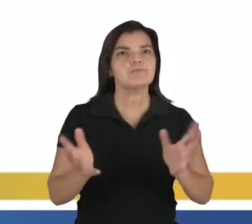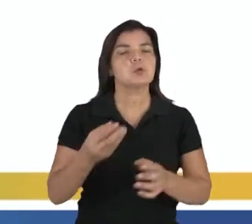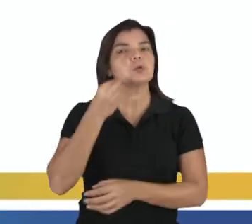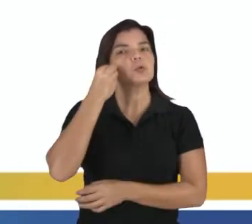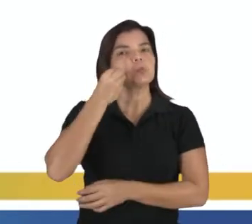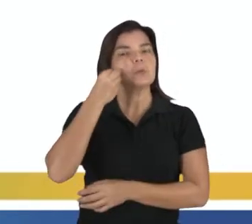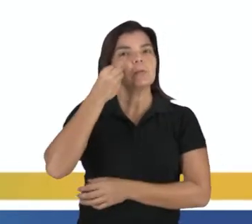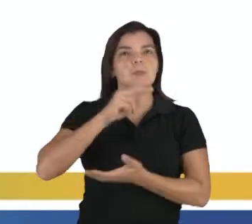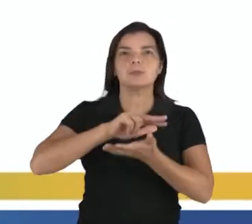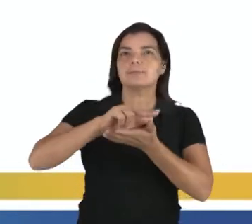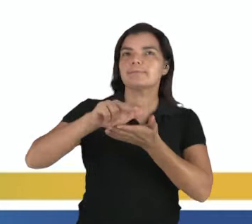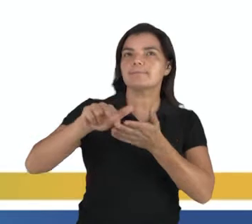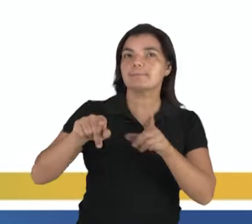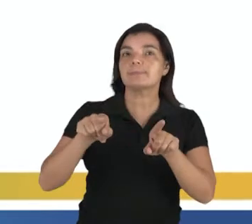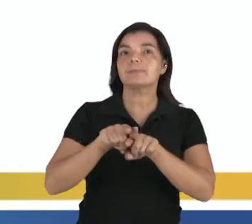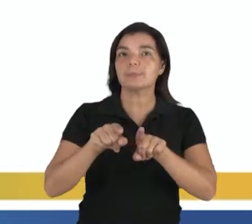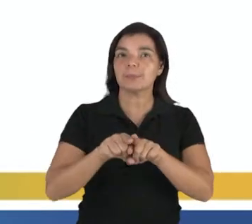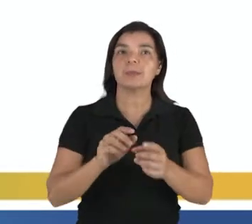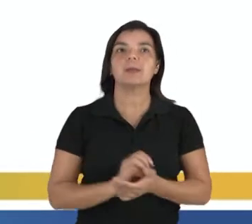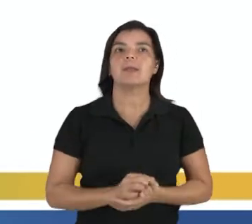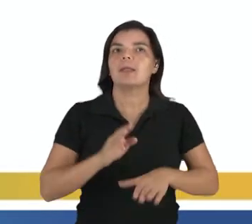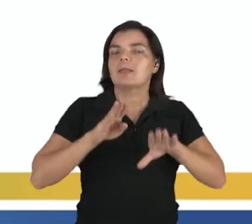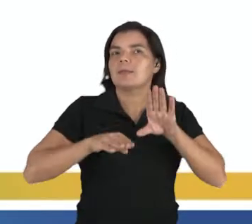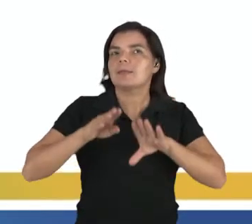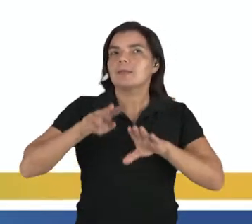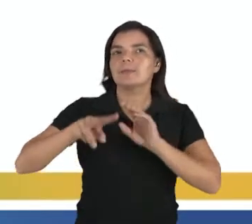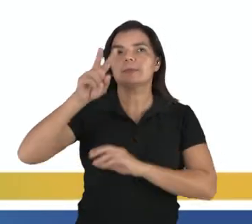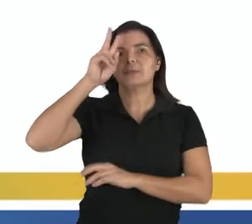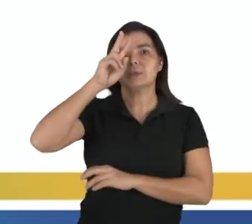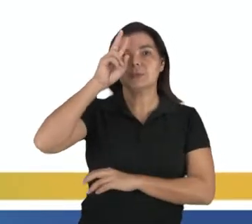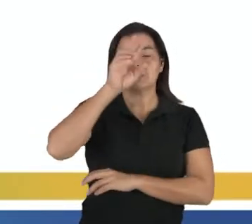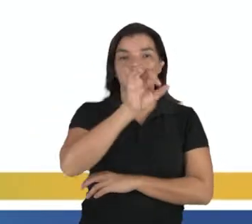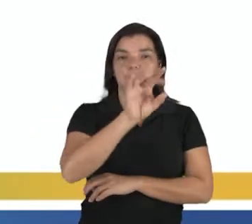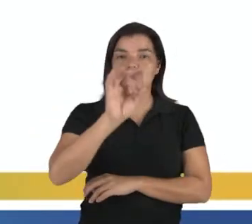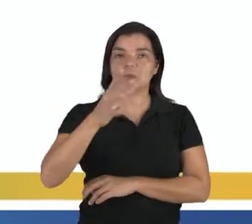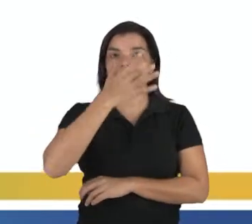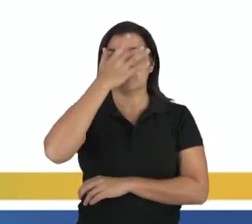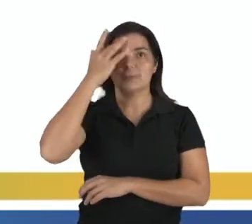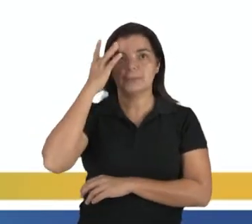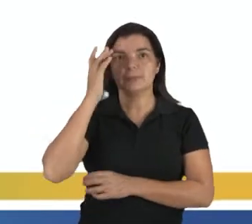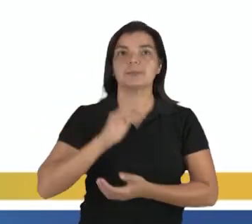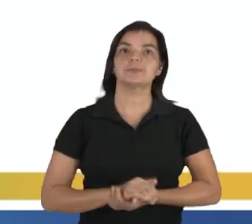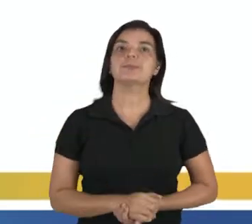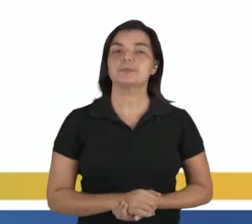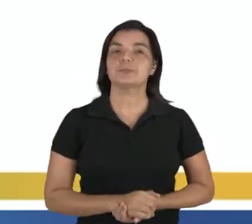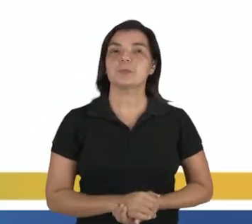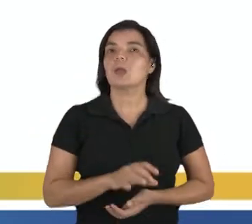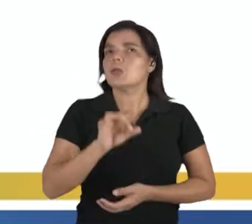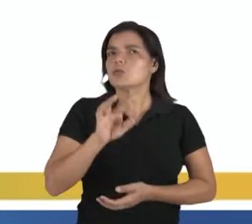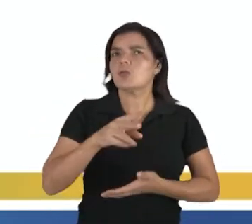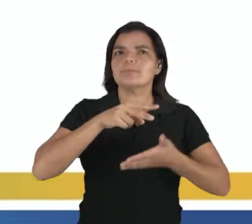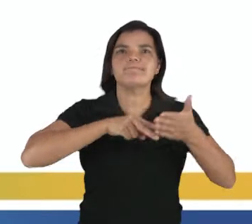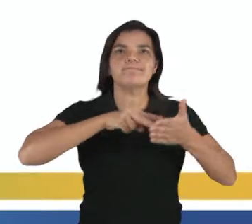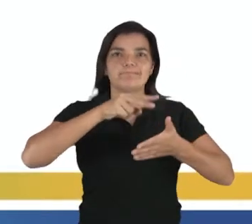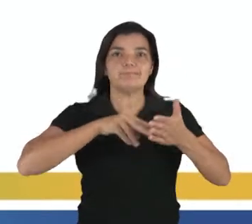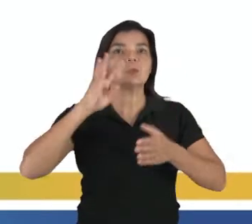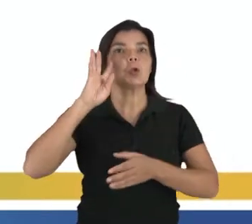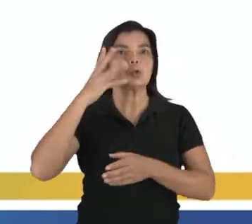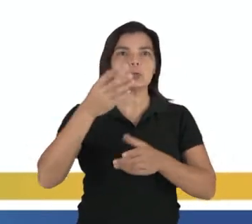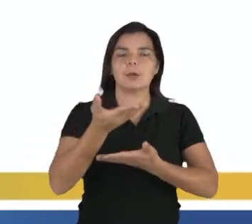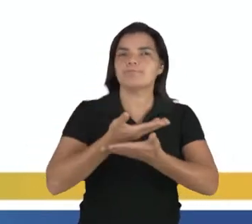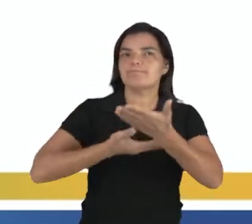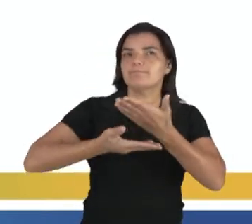estímulos, experiências múltiplas e variadas, dependendo da história de cada indivíduo. Não só a